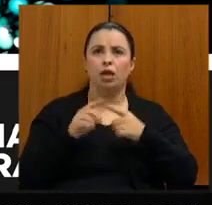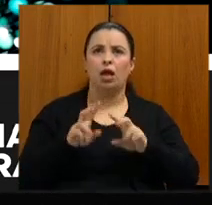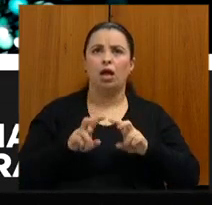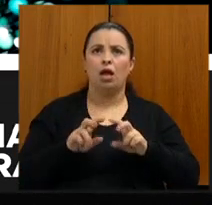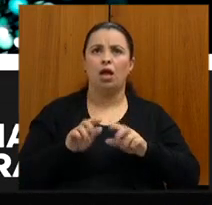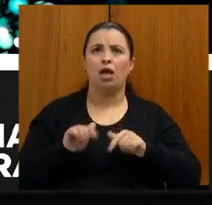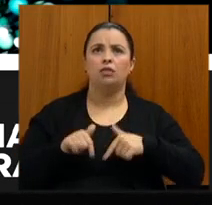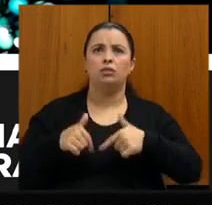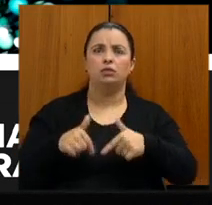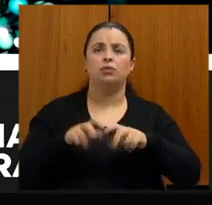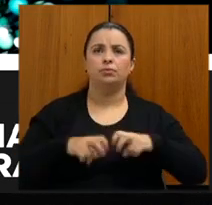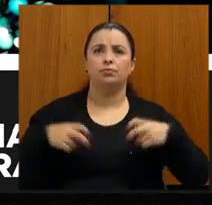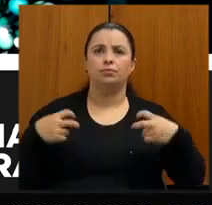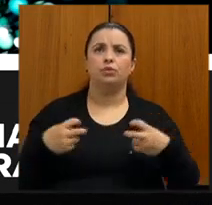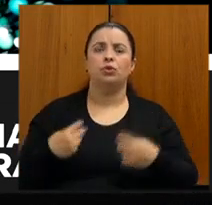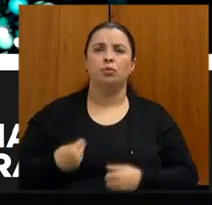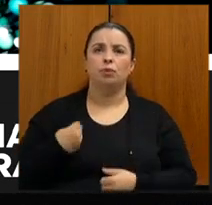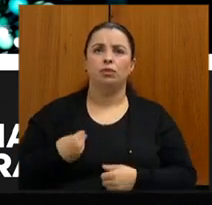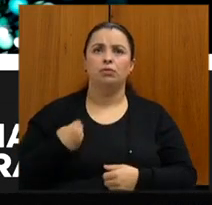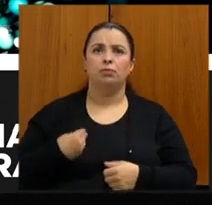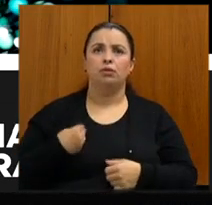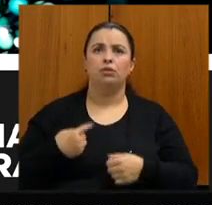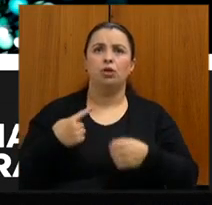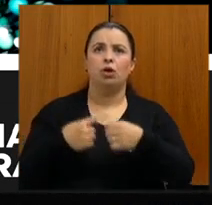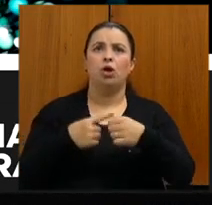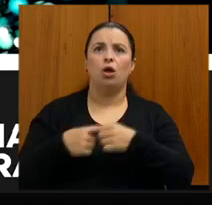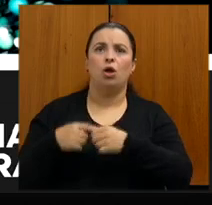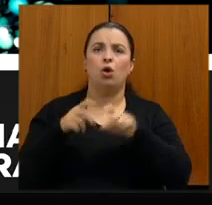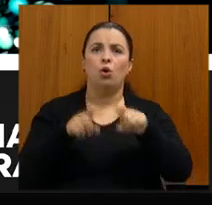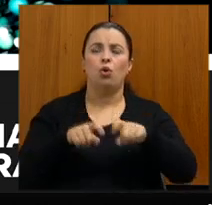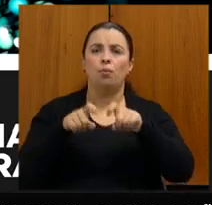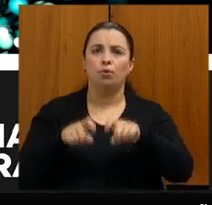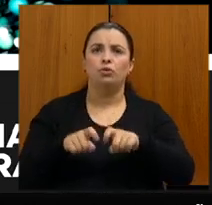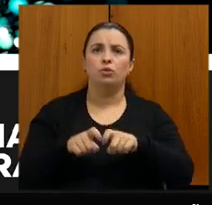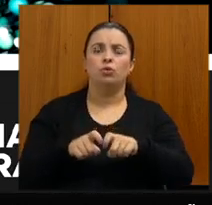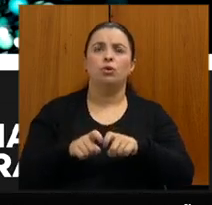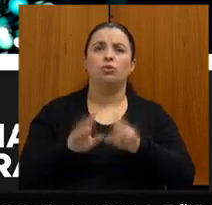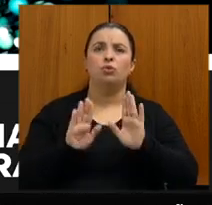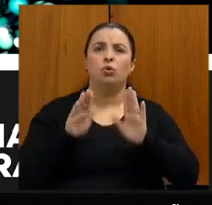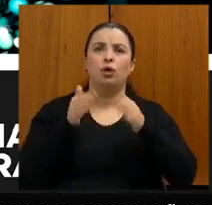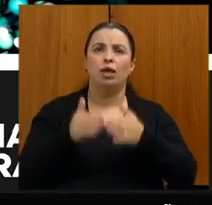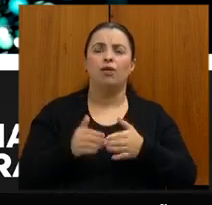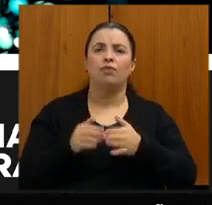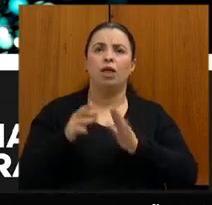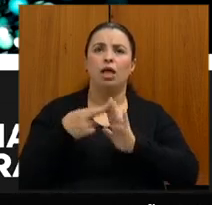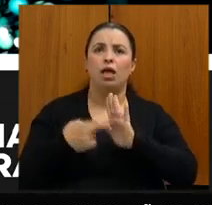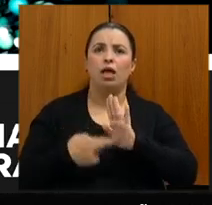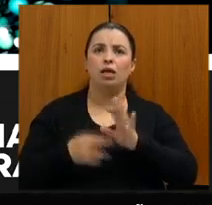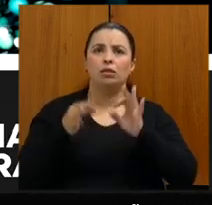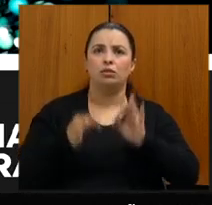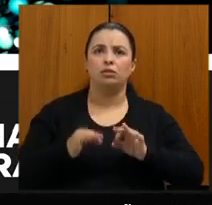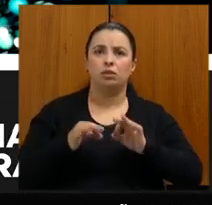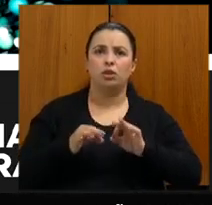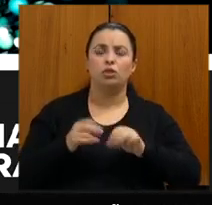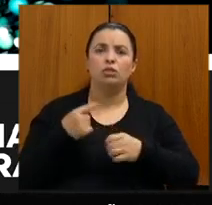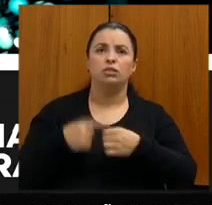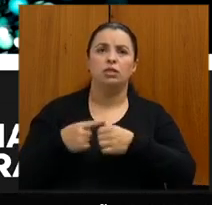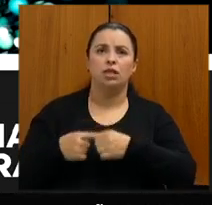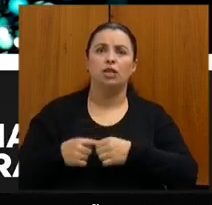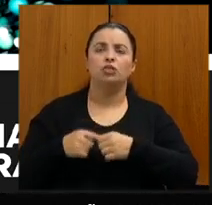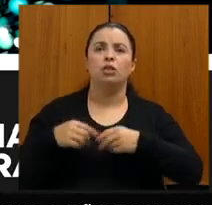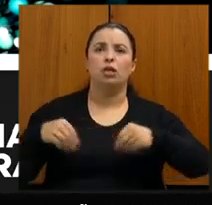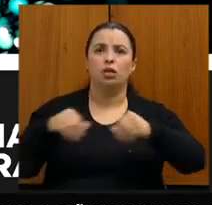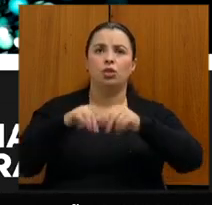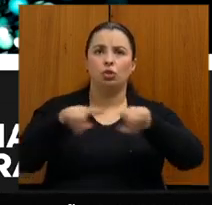comparação urbanas e rurais com ênfase e regularização fundiária eu quero aqui trazer é um